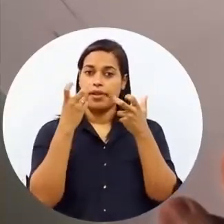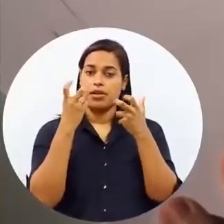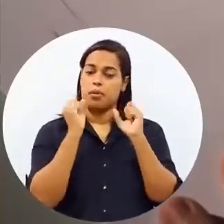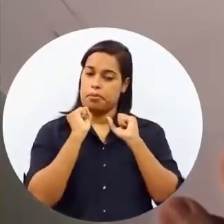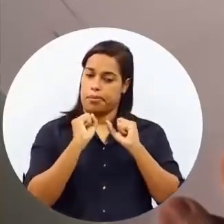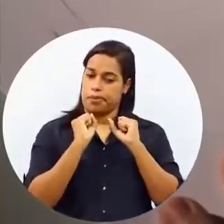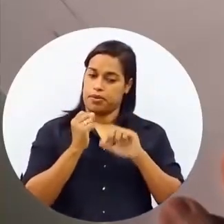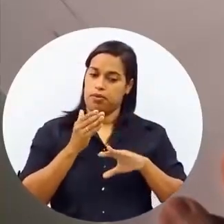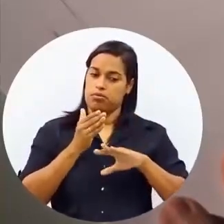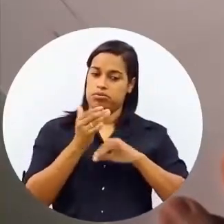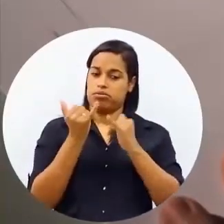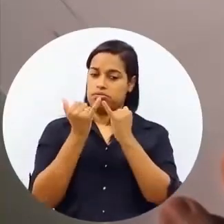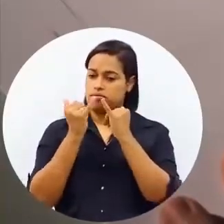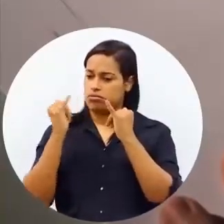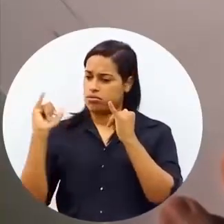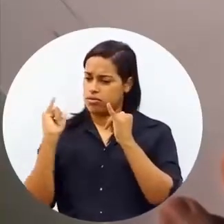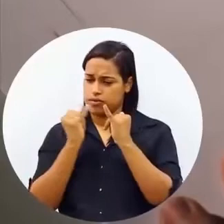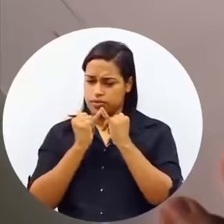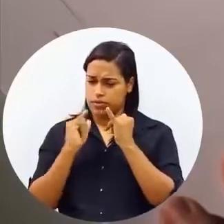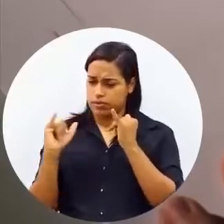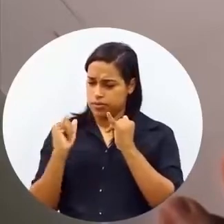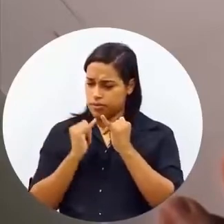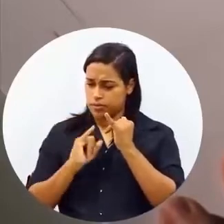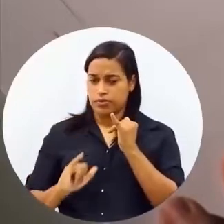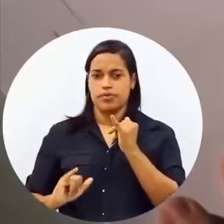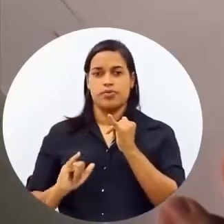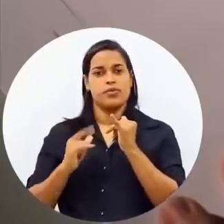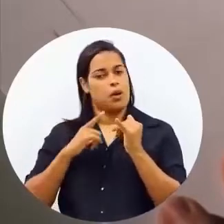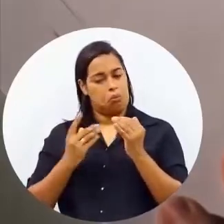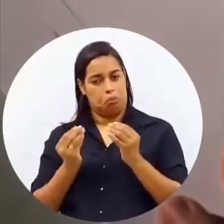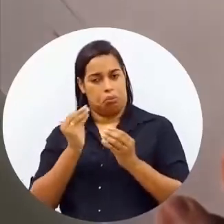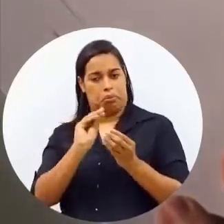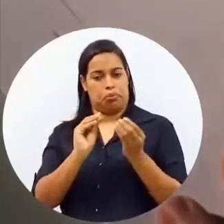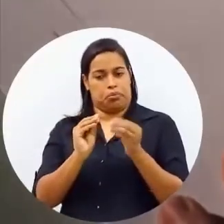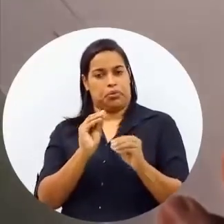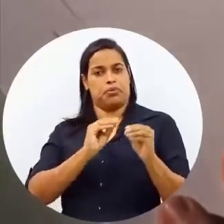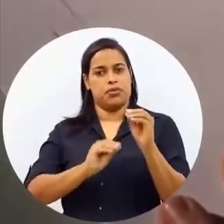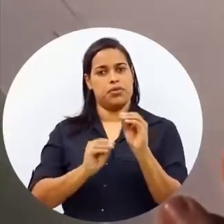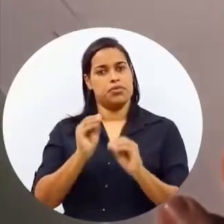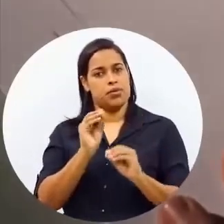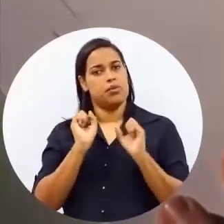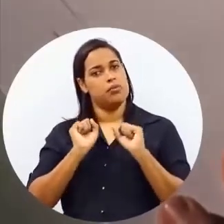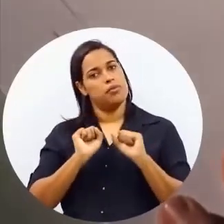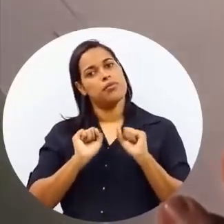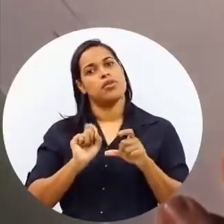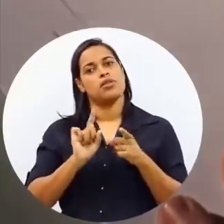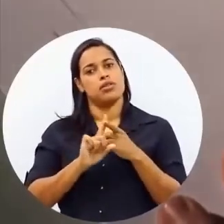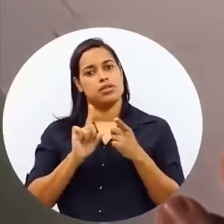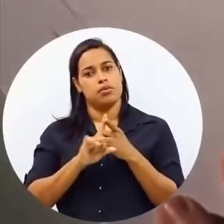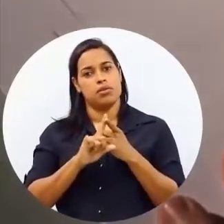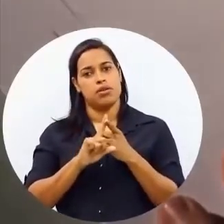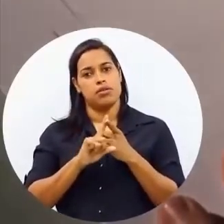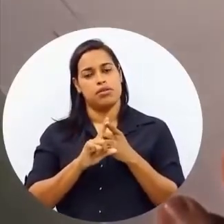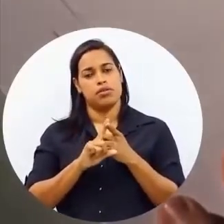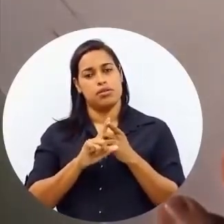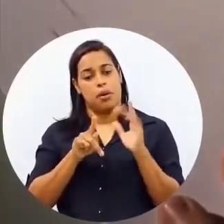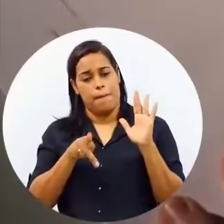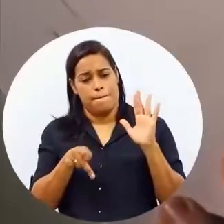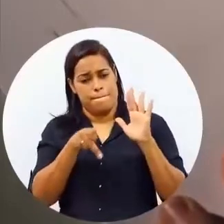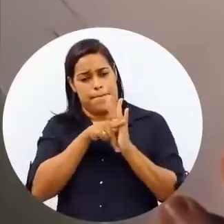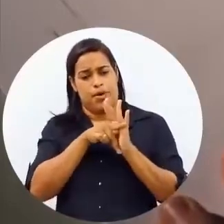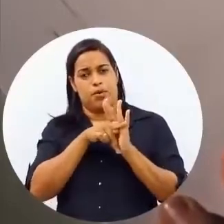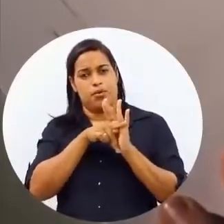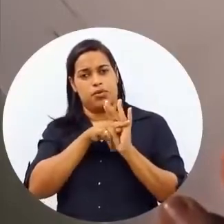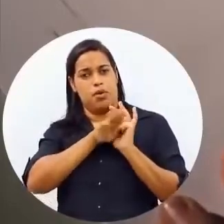pode ultrapassar a linha reta com as curvas e aí você vai acrescentando até as partes que ficaram mais retilíneas da própria asa